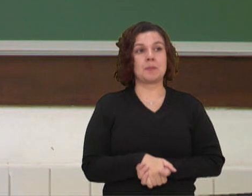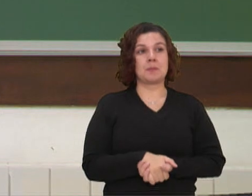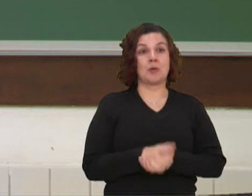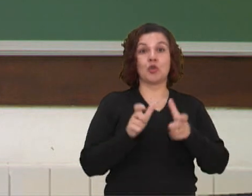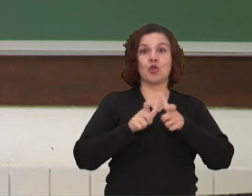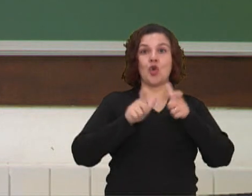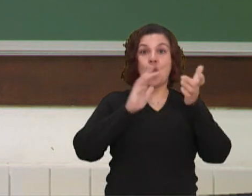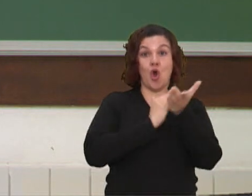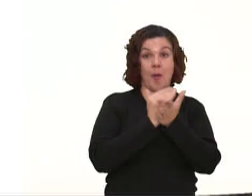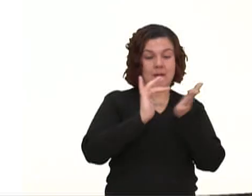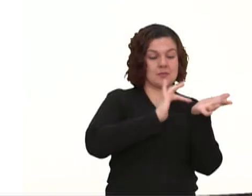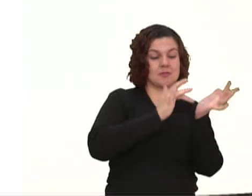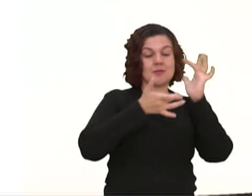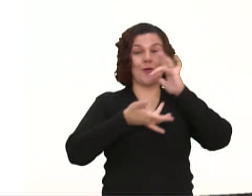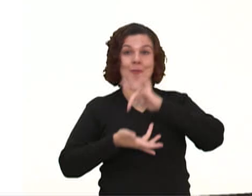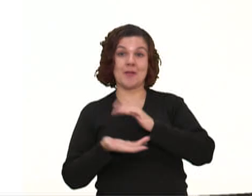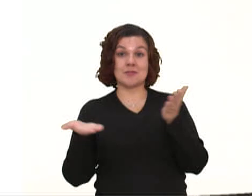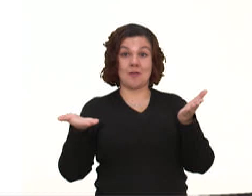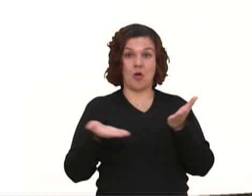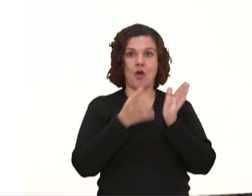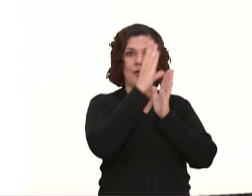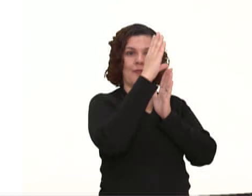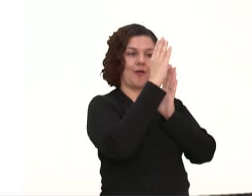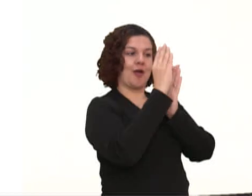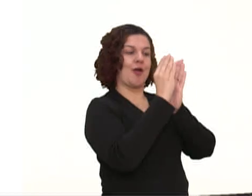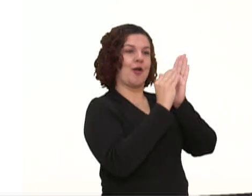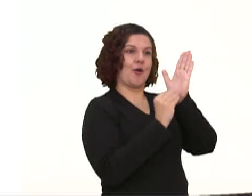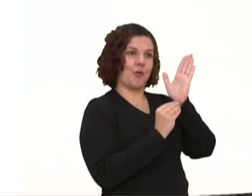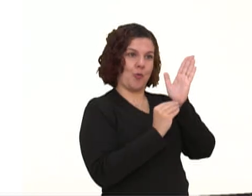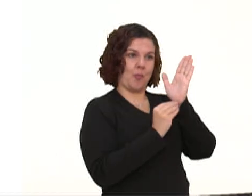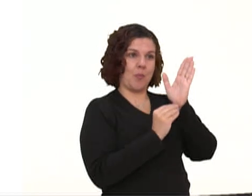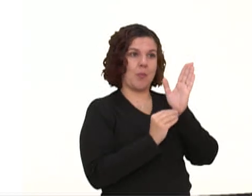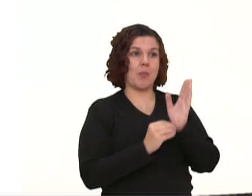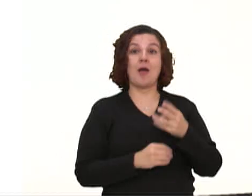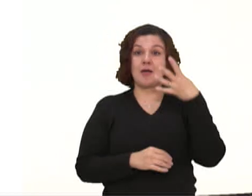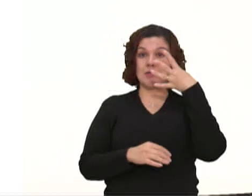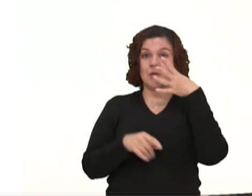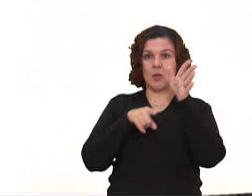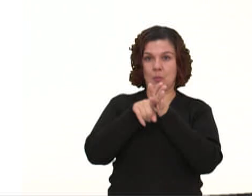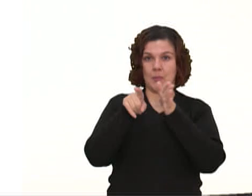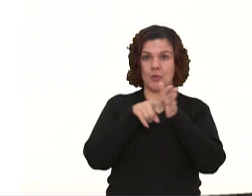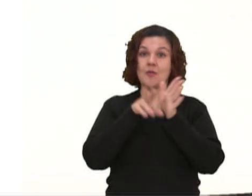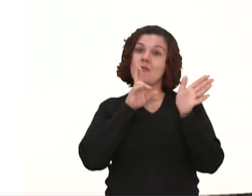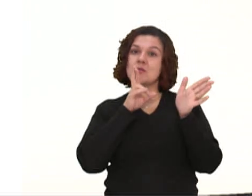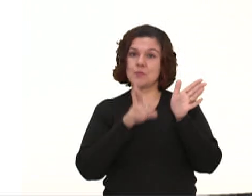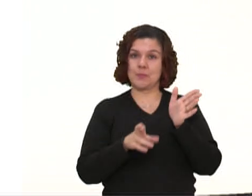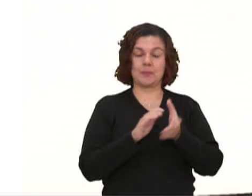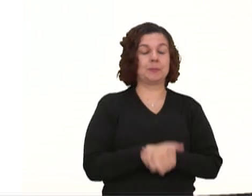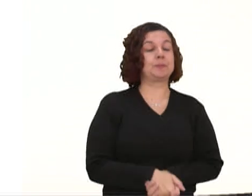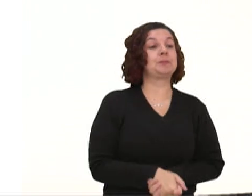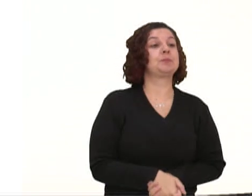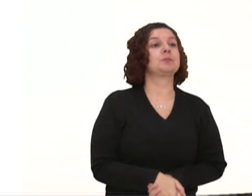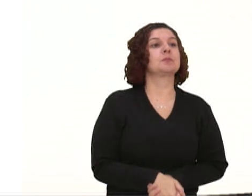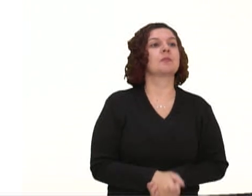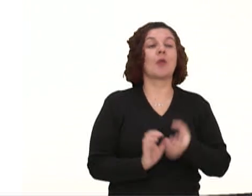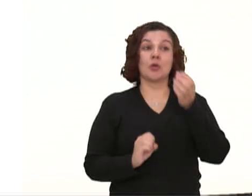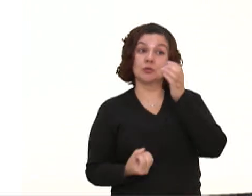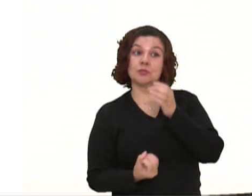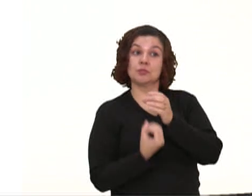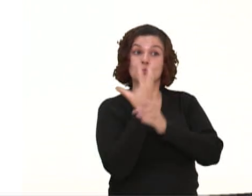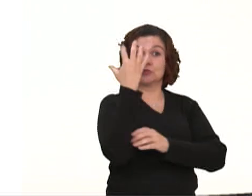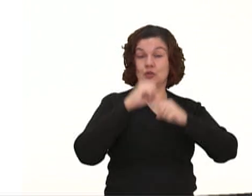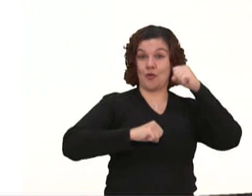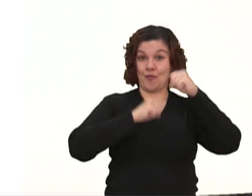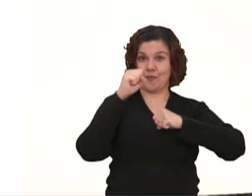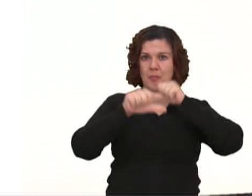de globalização. Então, vocês vão copiar ali e responder e depois, na sequência, a gente corrige. O surgimento das fábricas alterou o modo